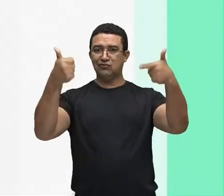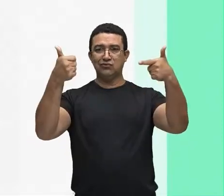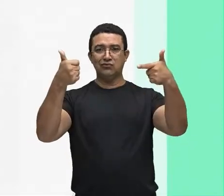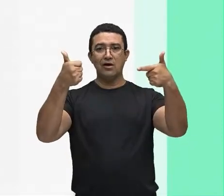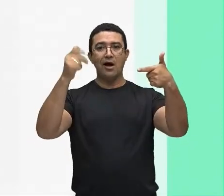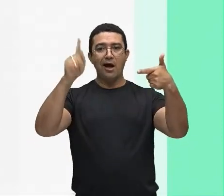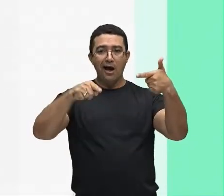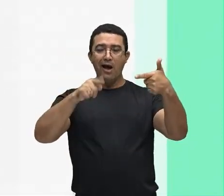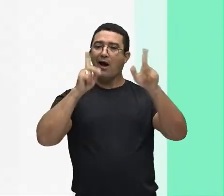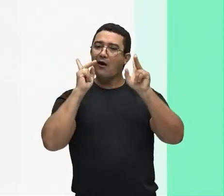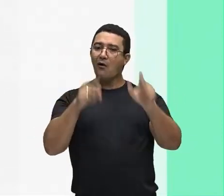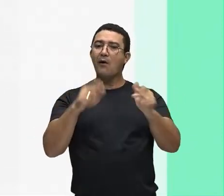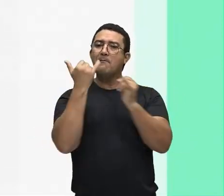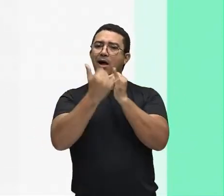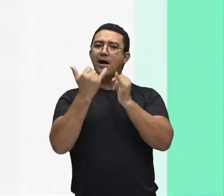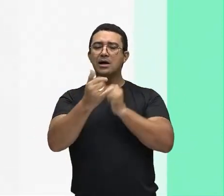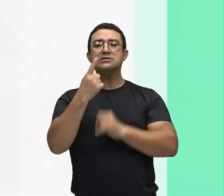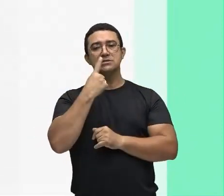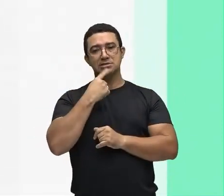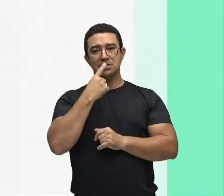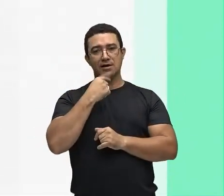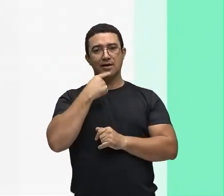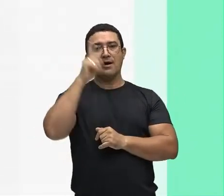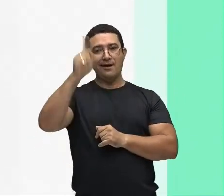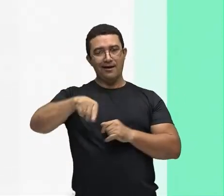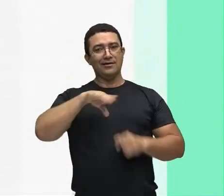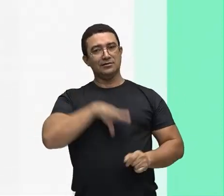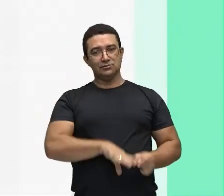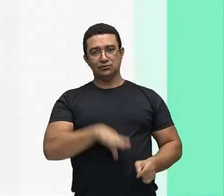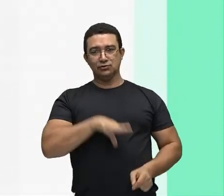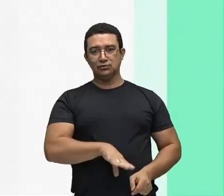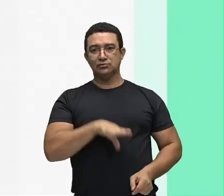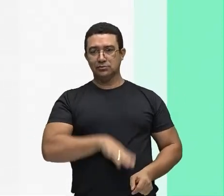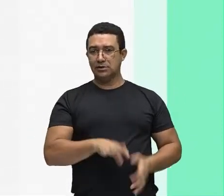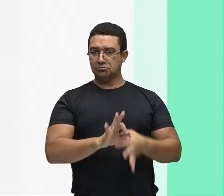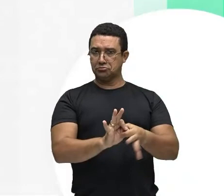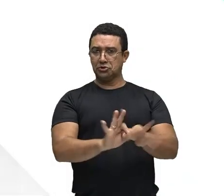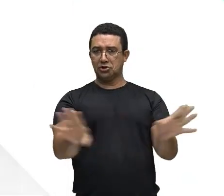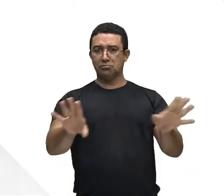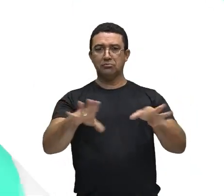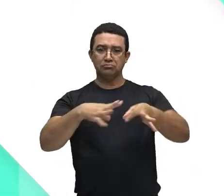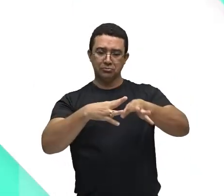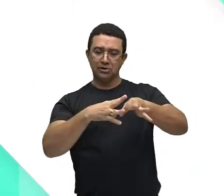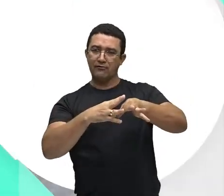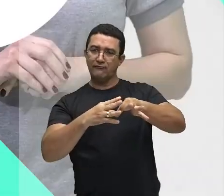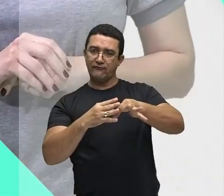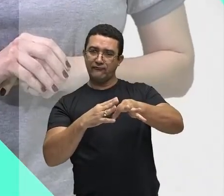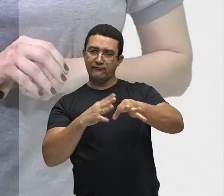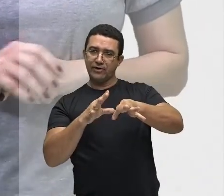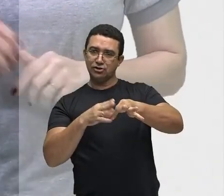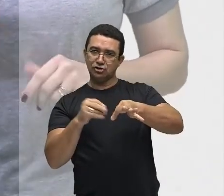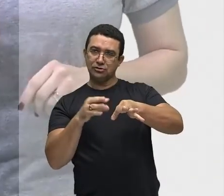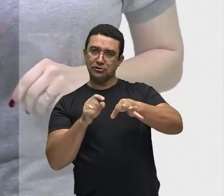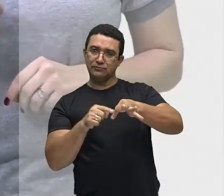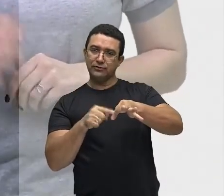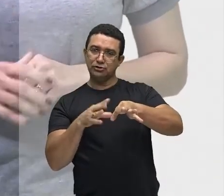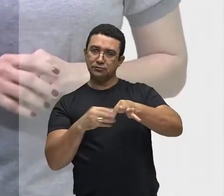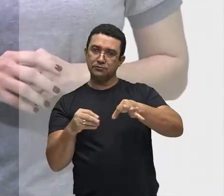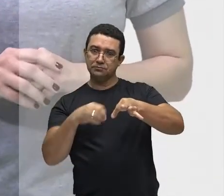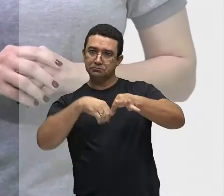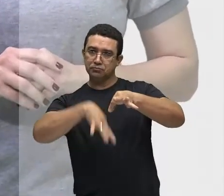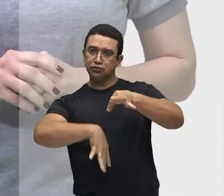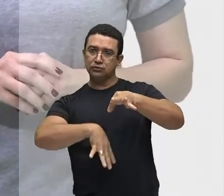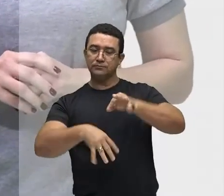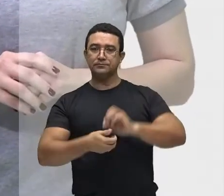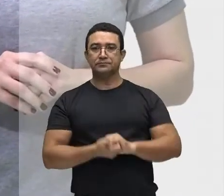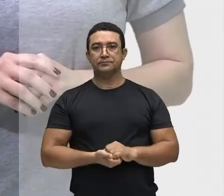de sangue e é o que a gente chama de menstruação, que vai ser liberado pela vagina. Esse momento da aula